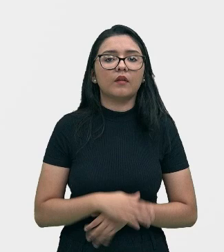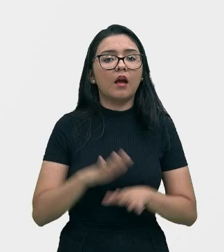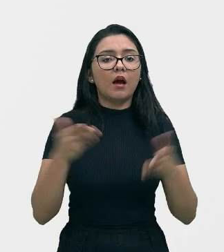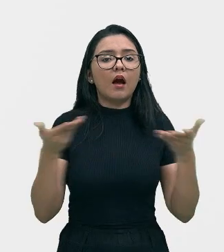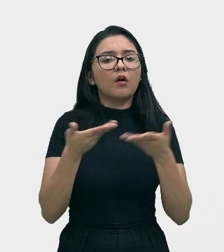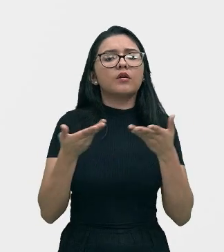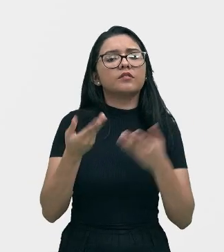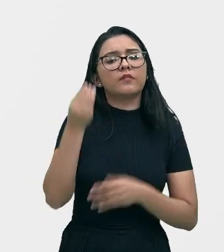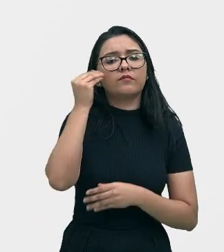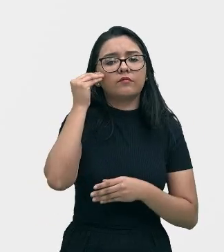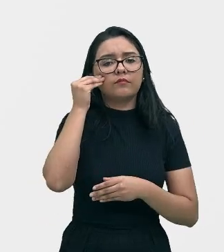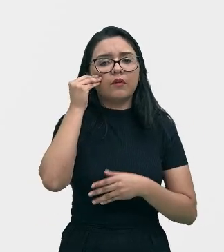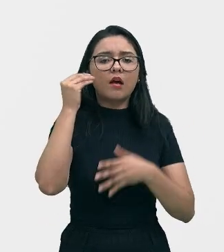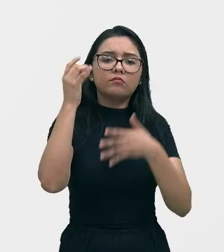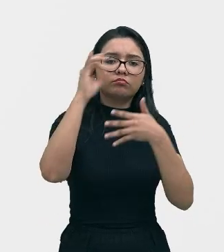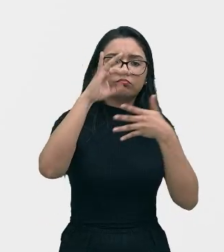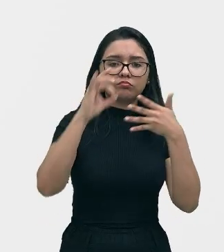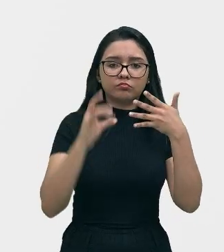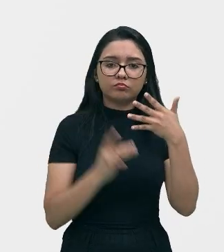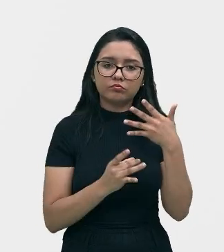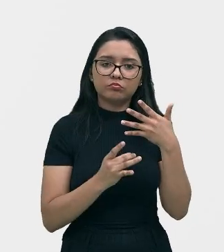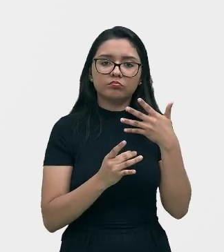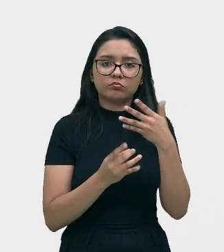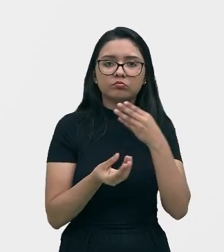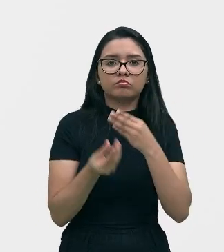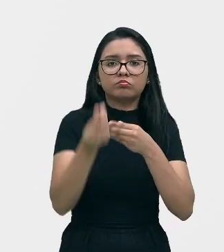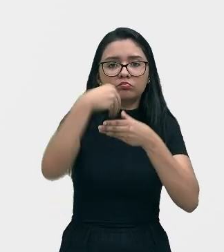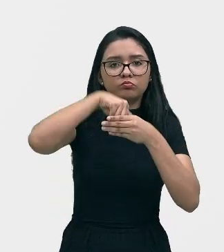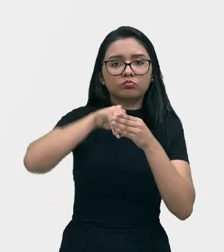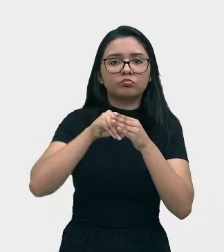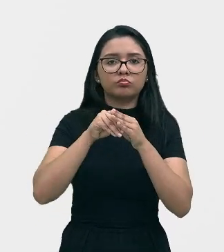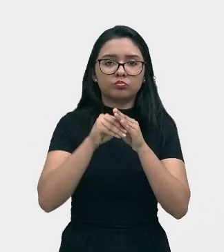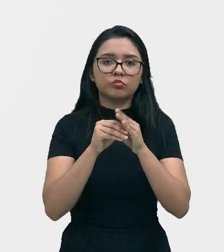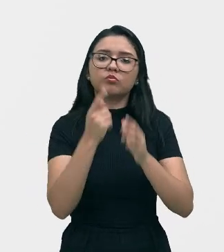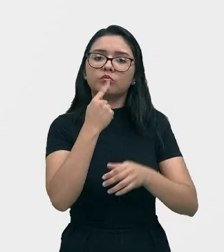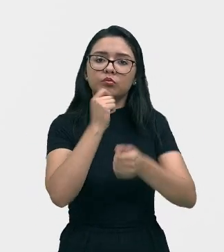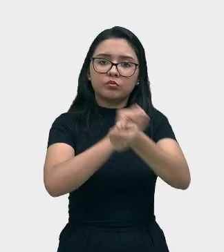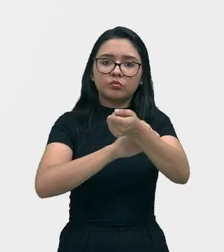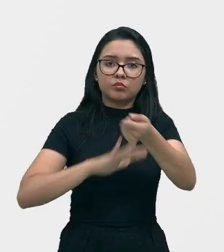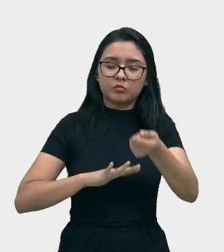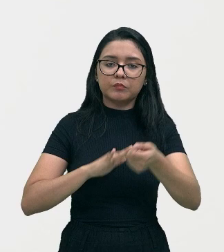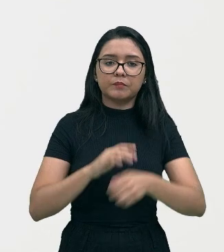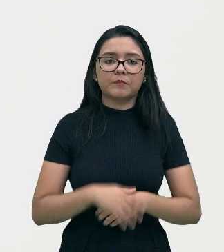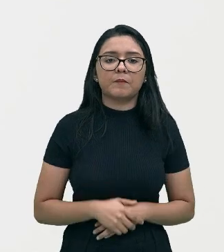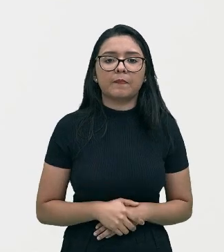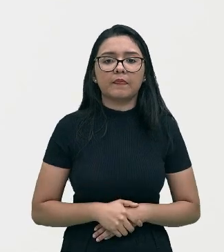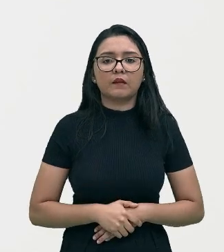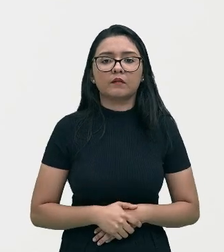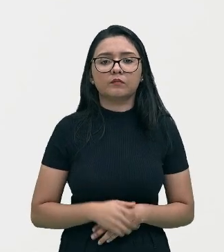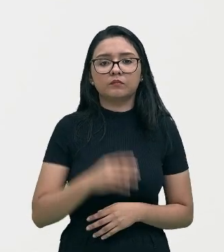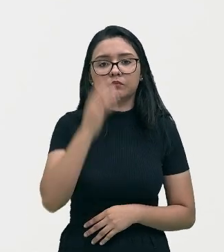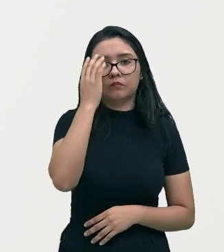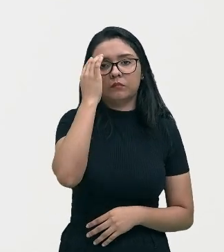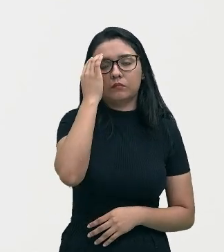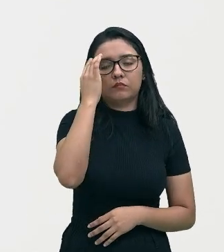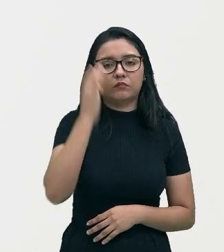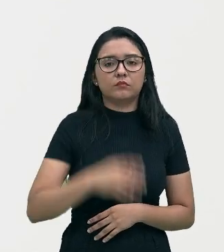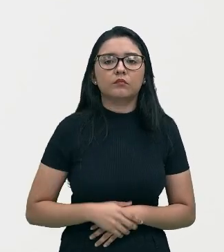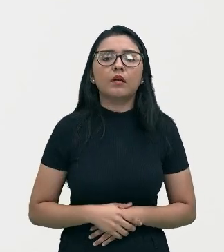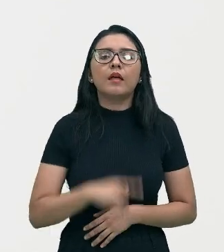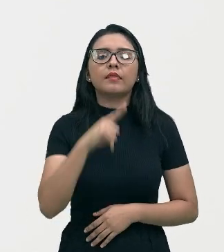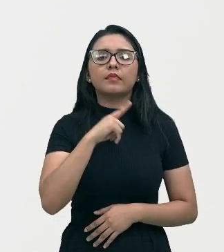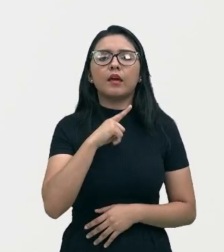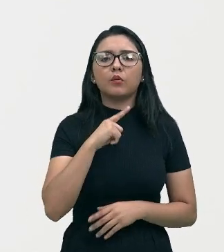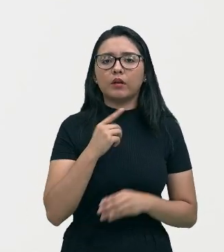do sangue, né? A composição desse tecido. Então, a gente observa aqui que a composição do sangue, a maior parte é de plasma,